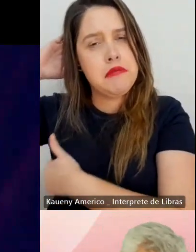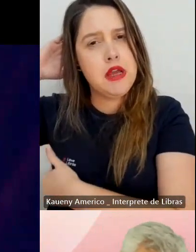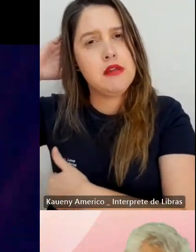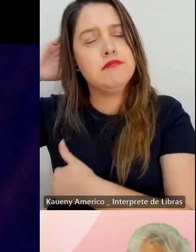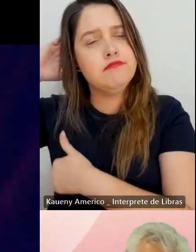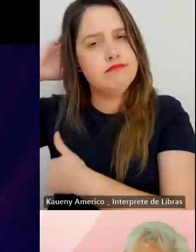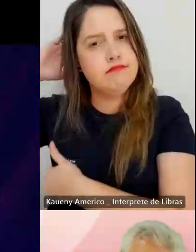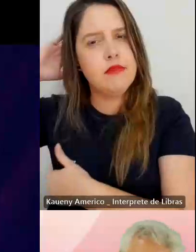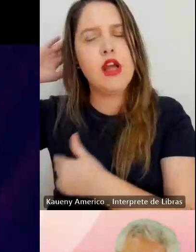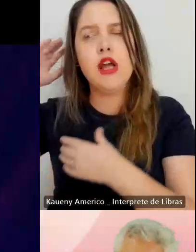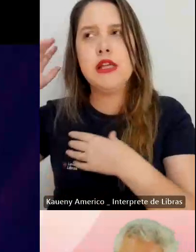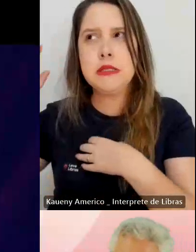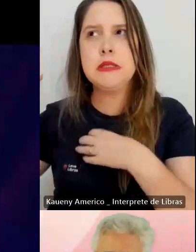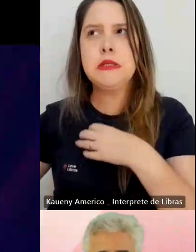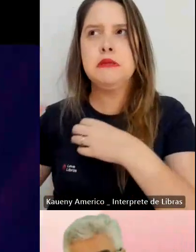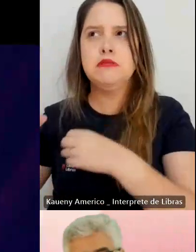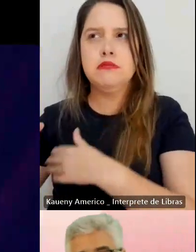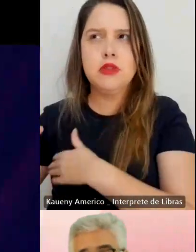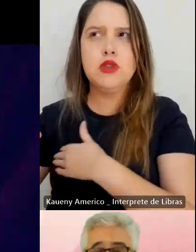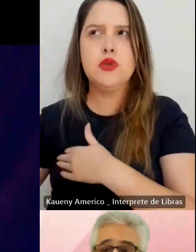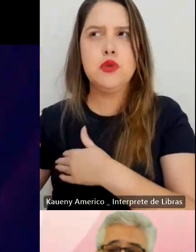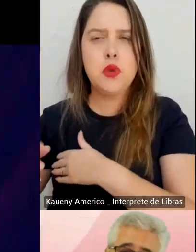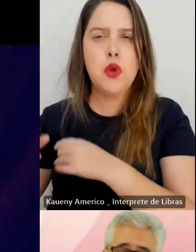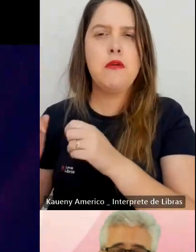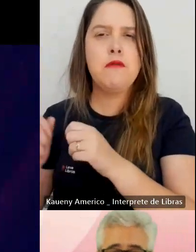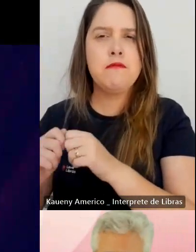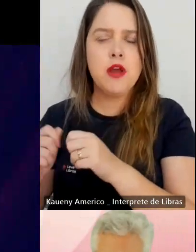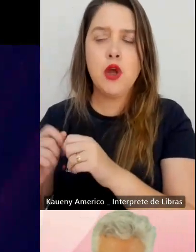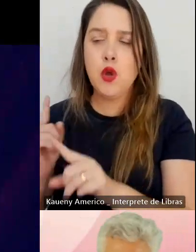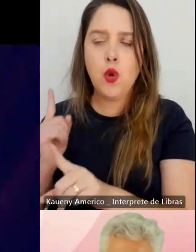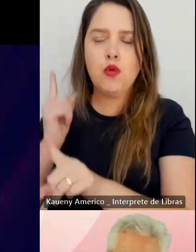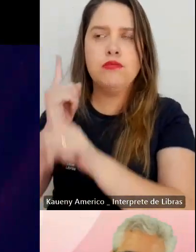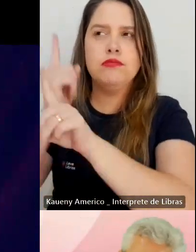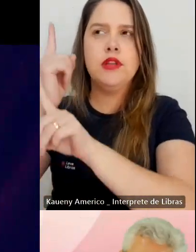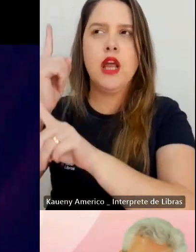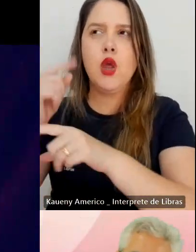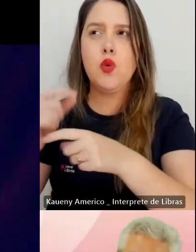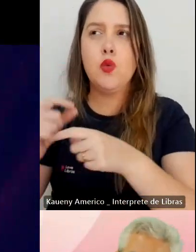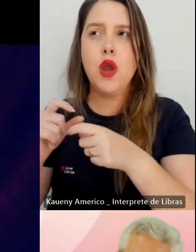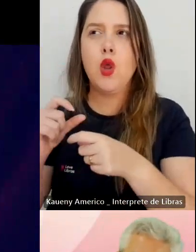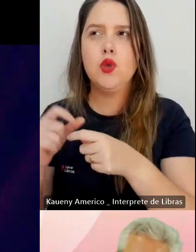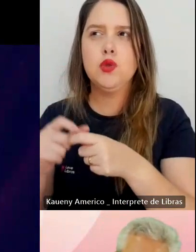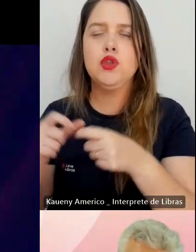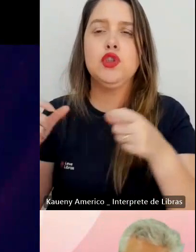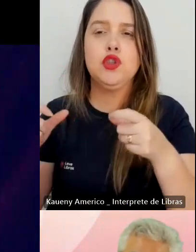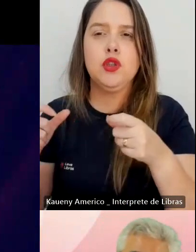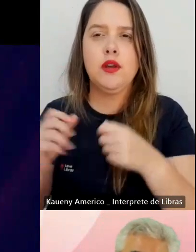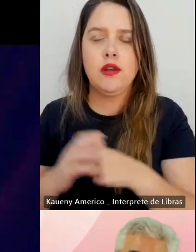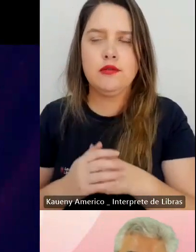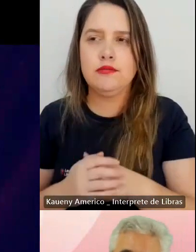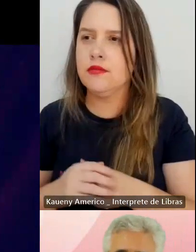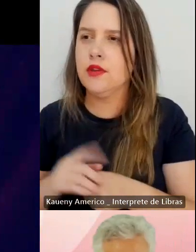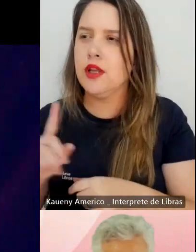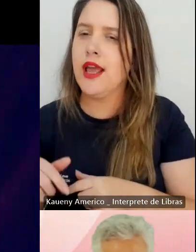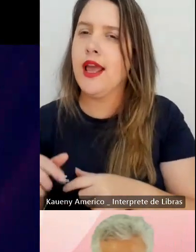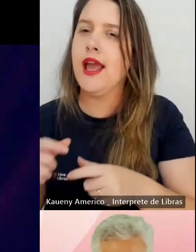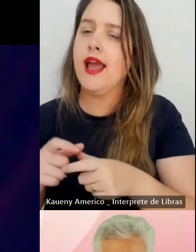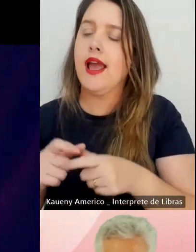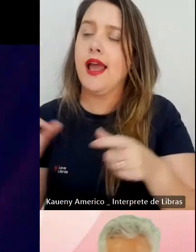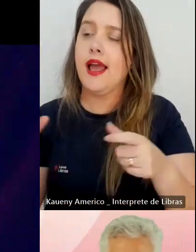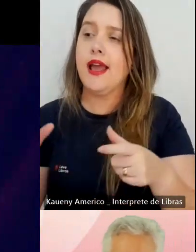movimentos circulares, e você vai falar assim: nossa, achei um caroço gigante. O caroço gigante normalmente é a glândula da